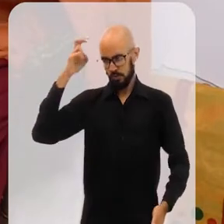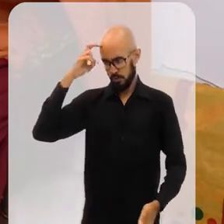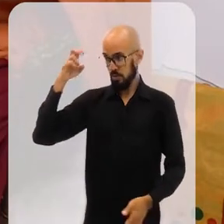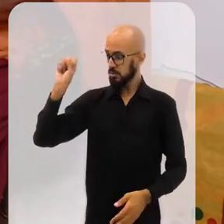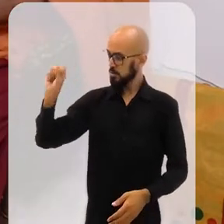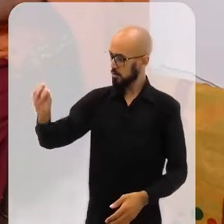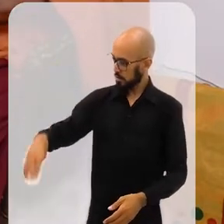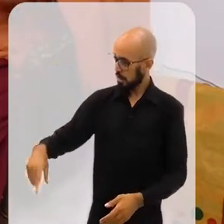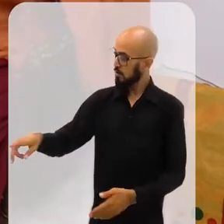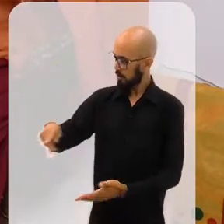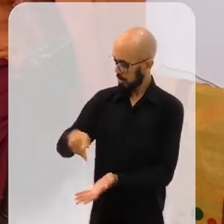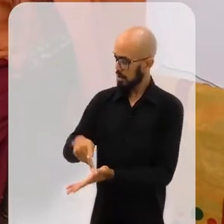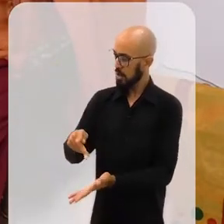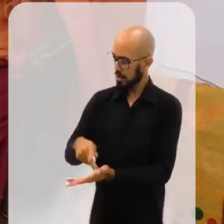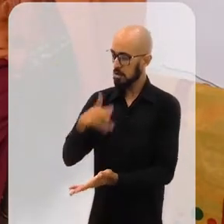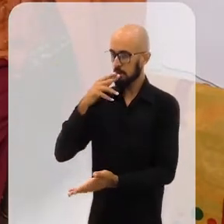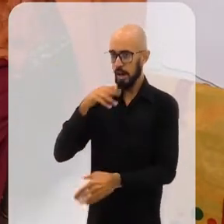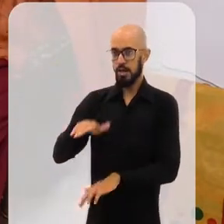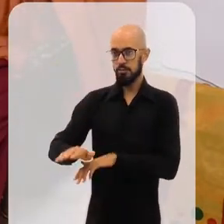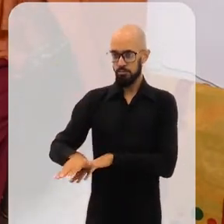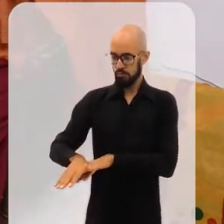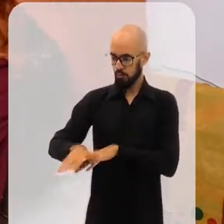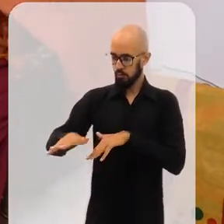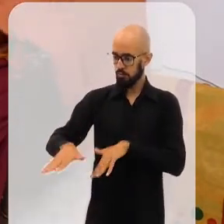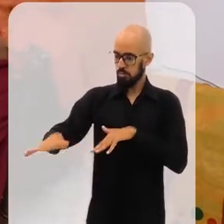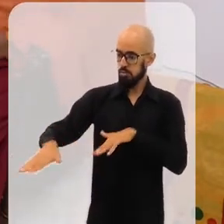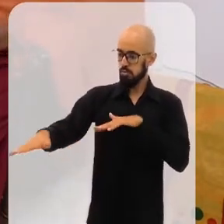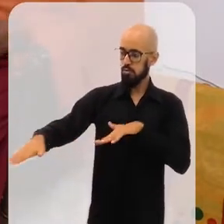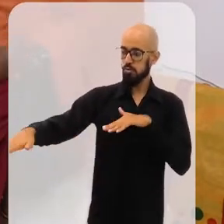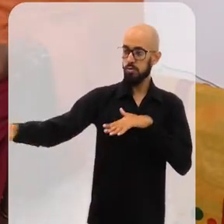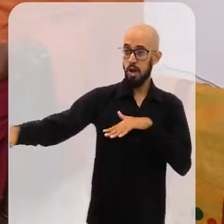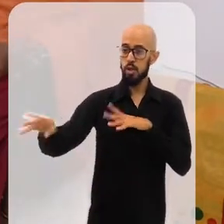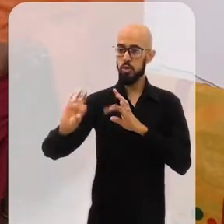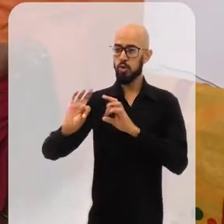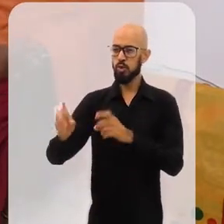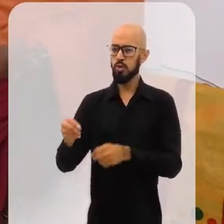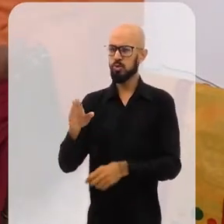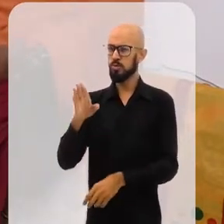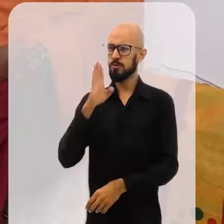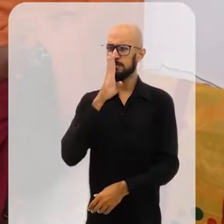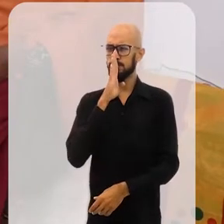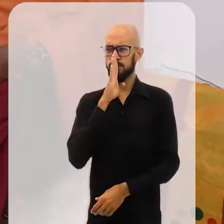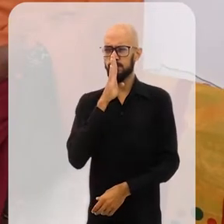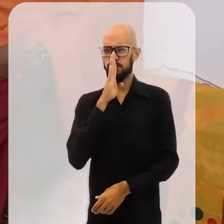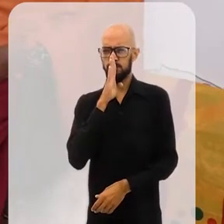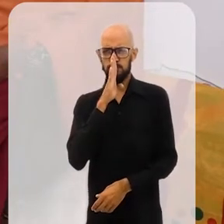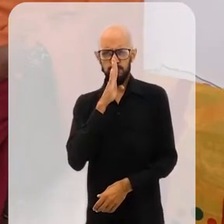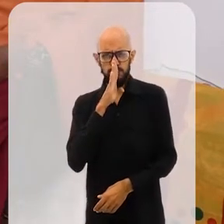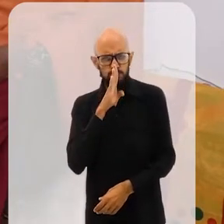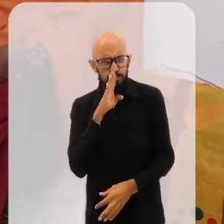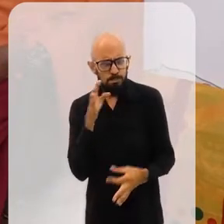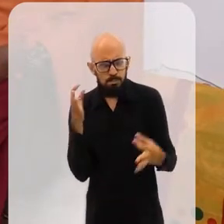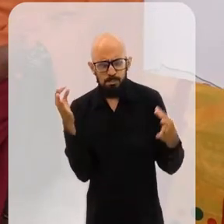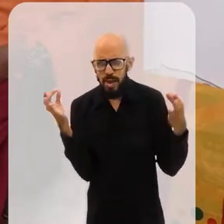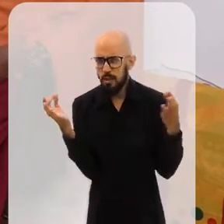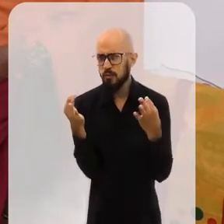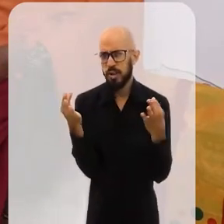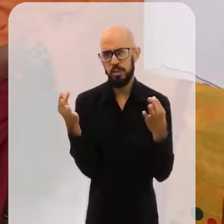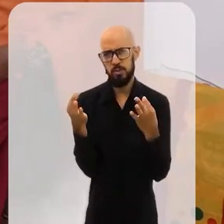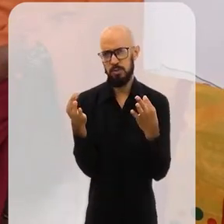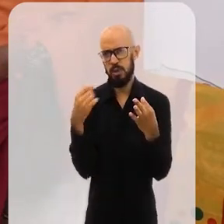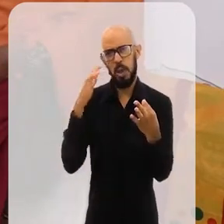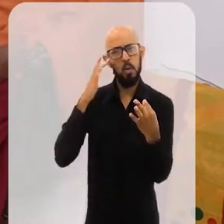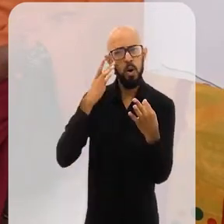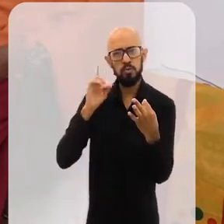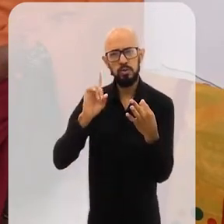local, é como se estivesse marchando. Sim. Todos em total silêncio. Uhum. Um total silêncio.